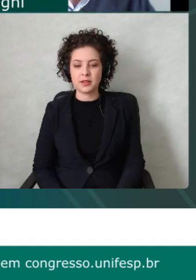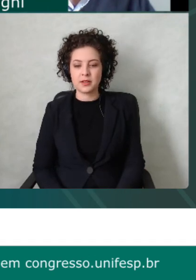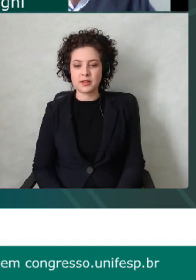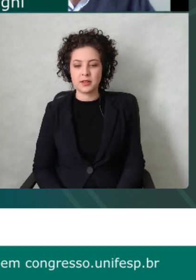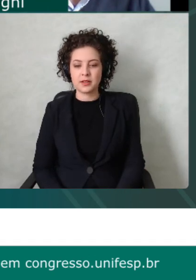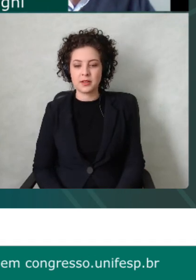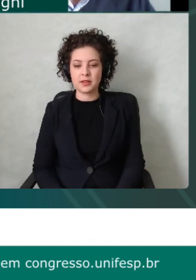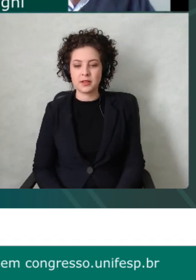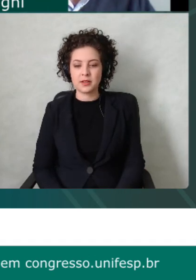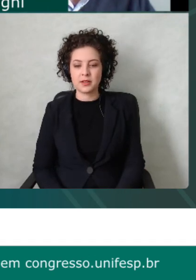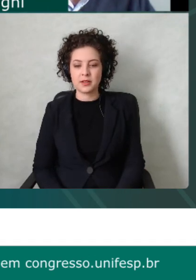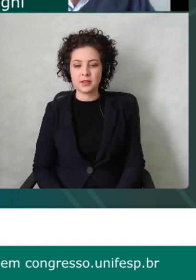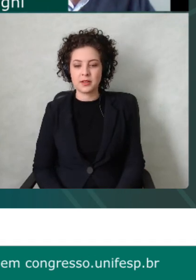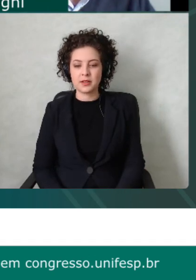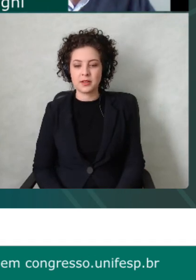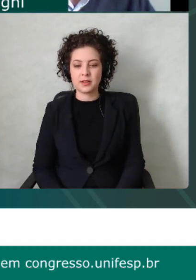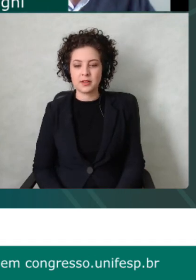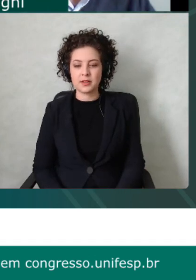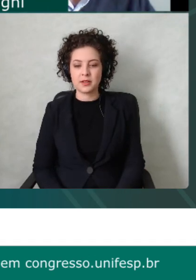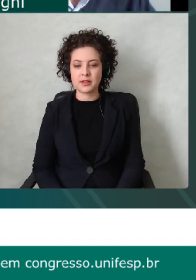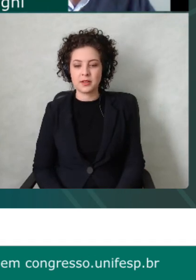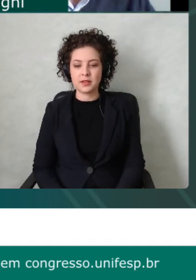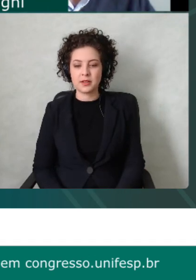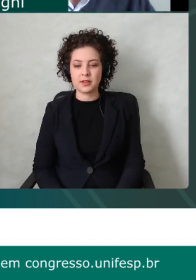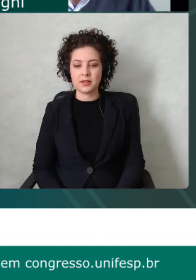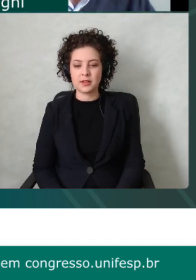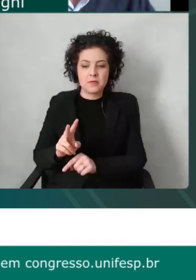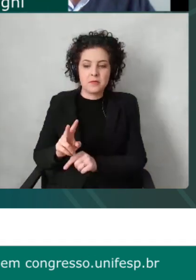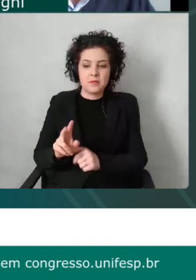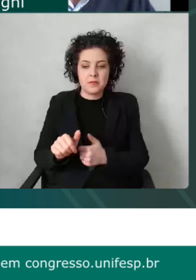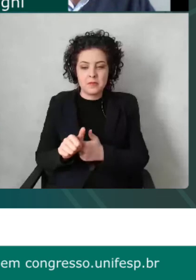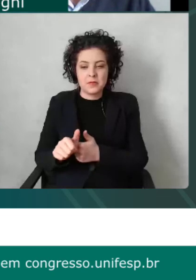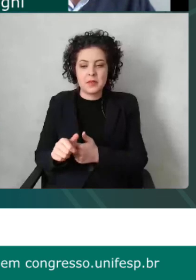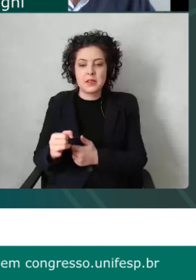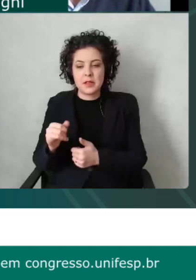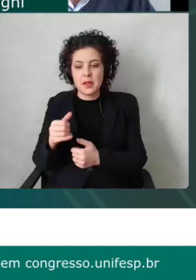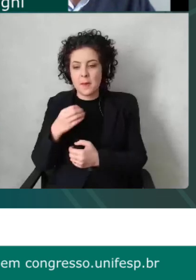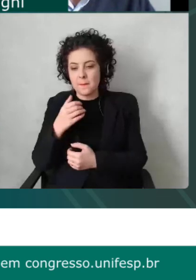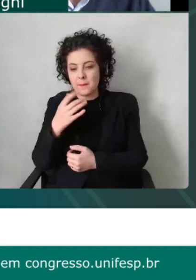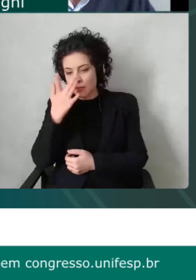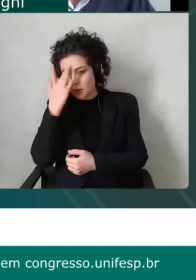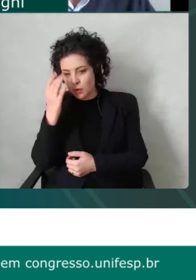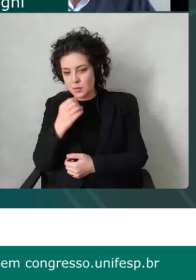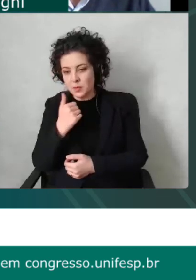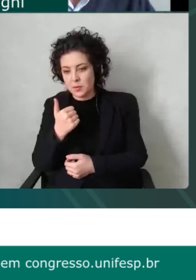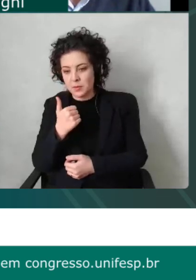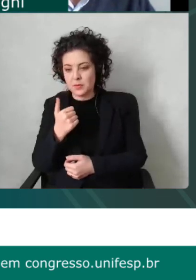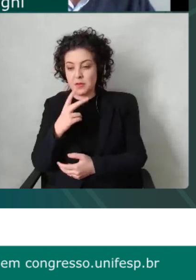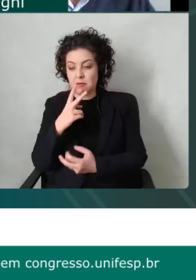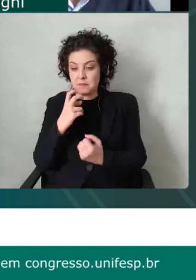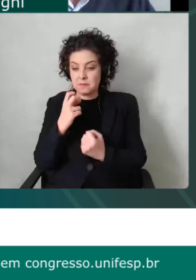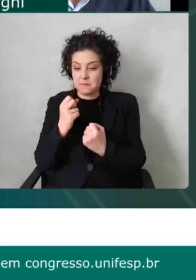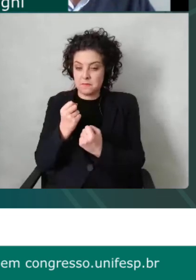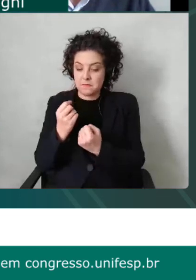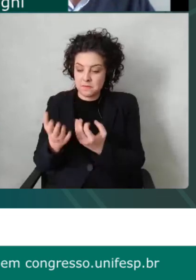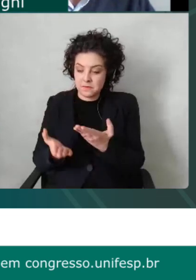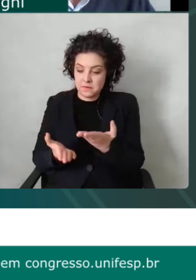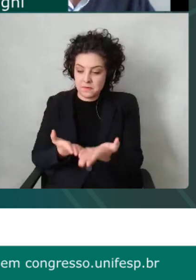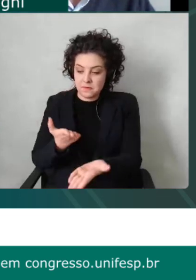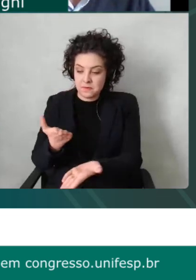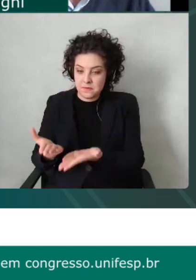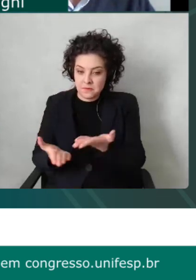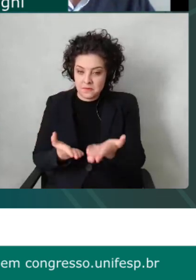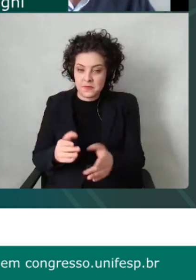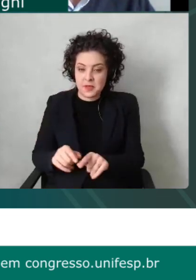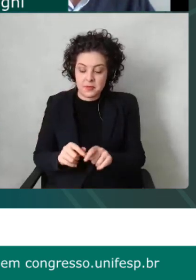cura. E o que a gente faz é intensificar o tratamento, usar medicamentos que acordem o vírus, né? Isso